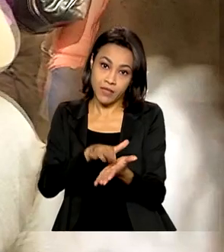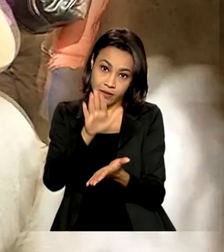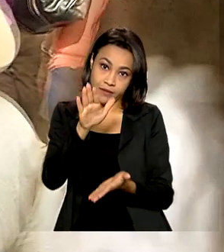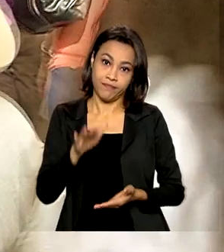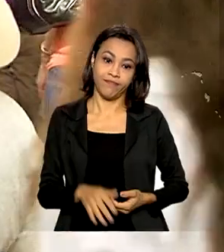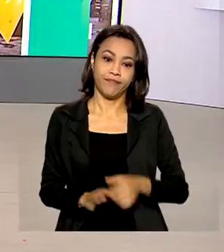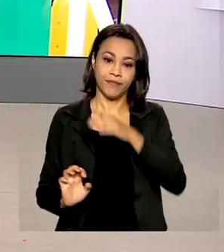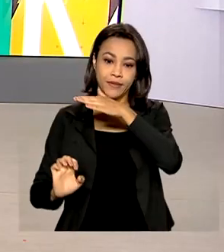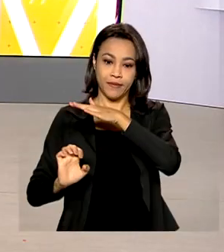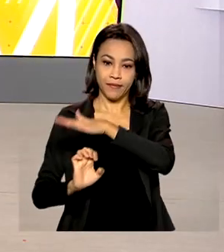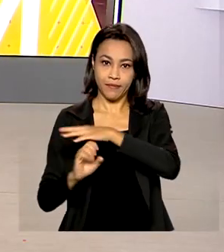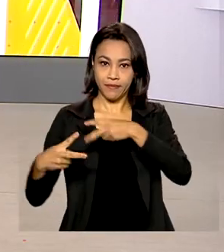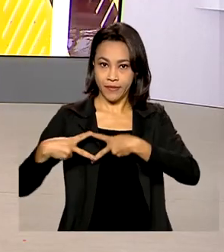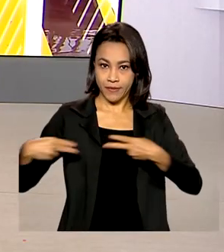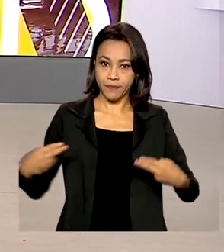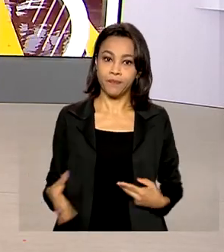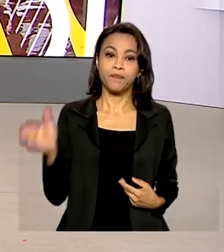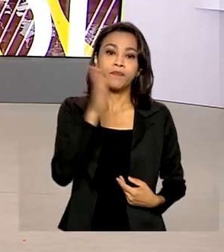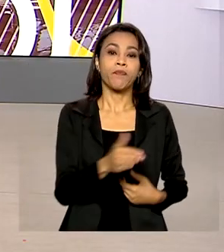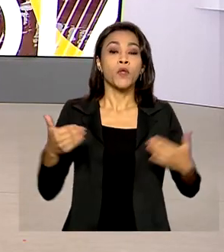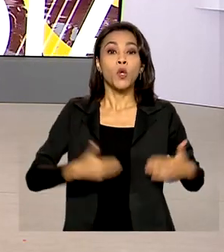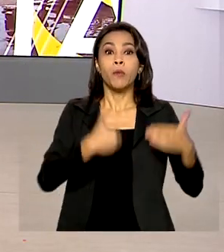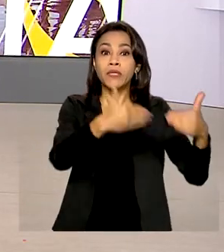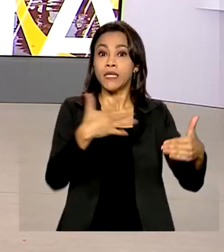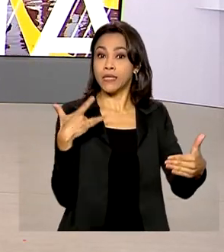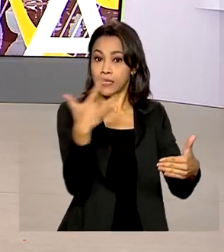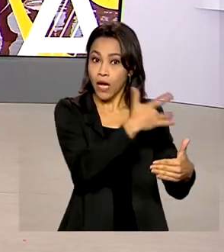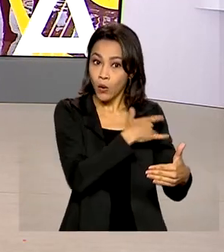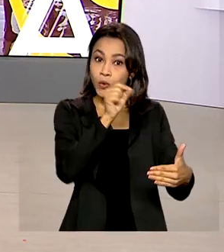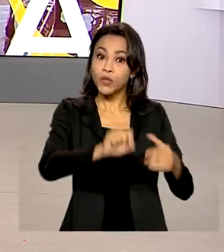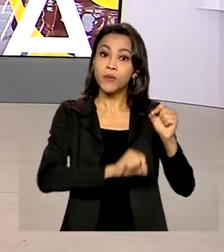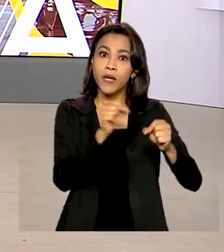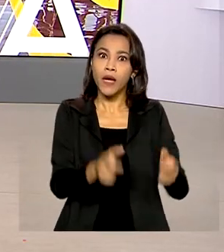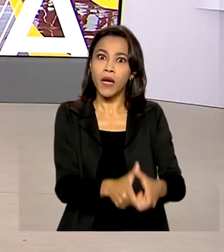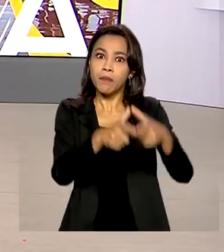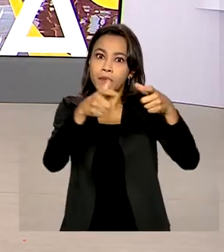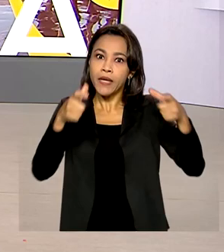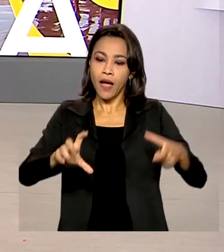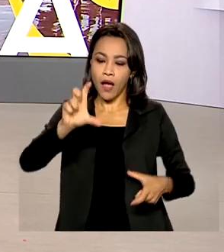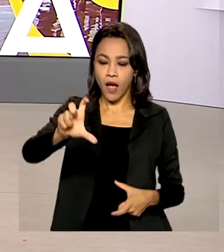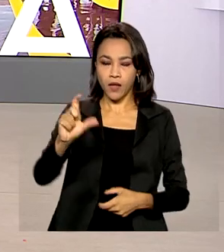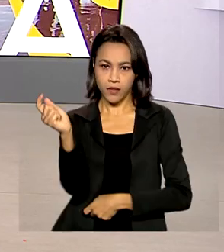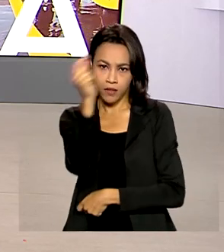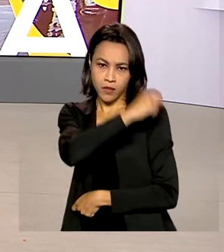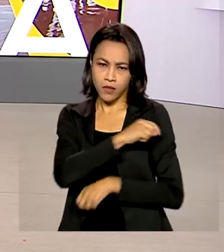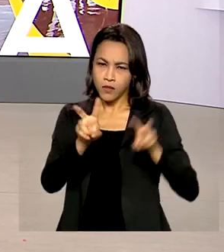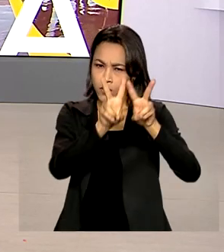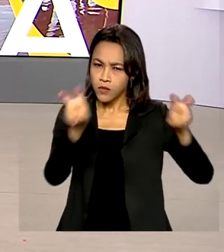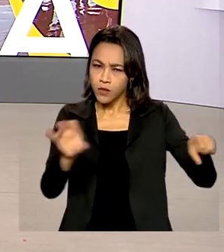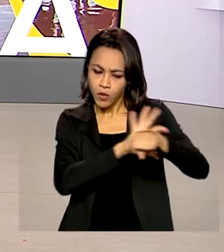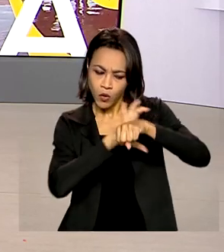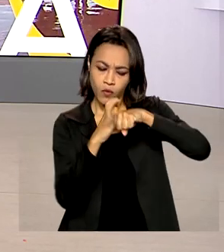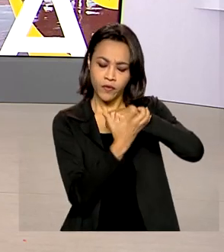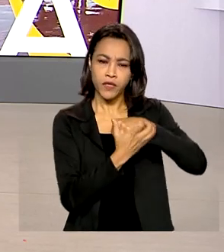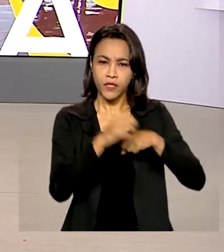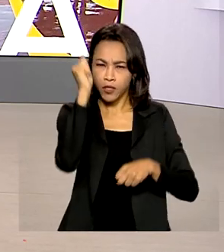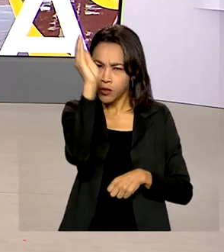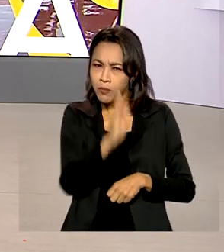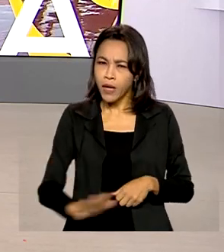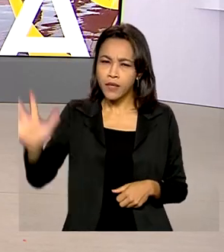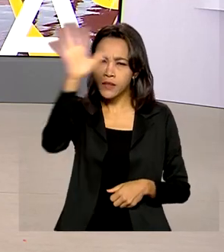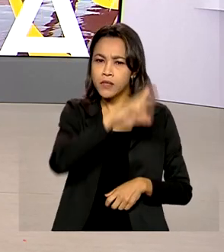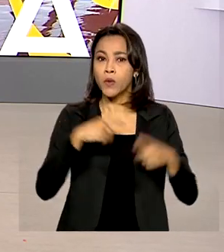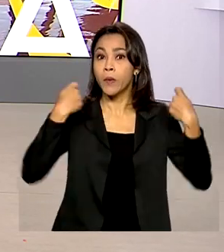e o Ministério da Saúde lançou uma campanha para ampliar a segunda dose de reforço da vacina contra o 2019 em todo o país